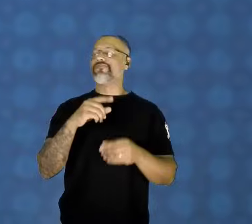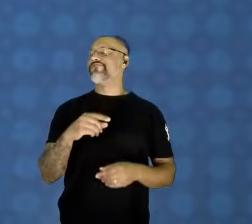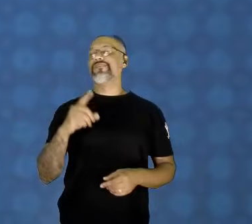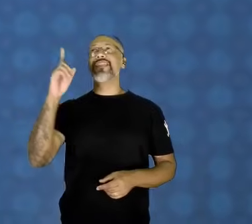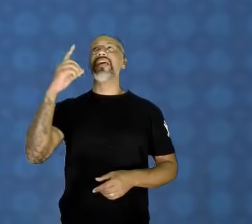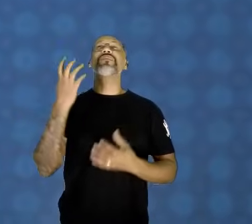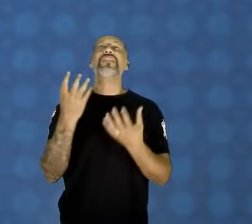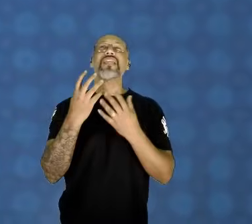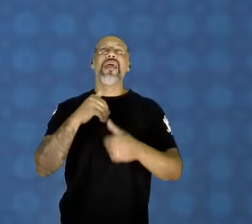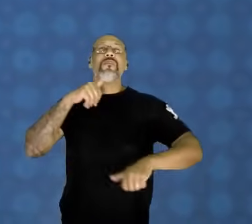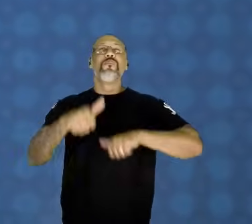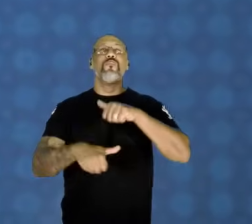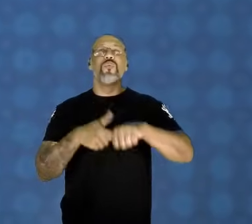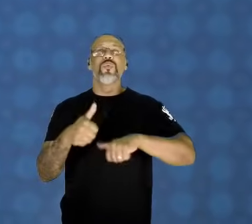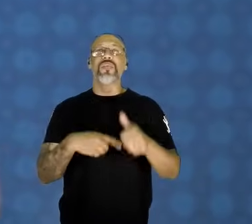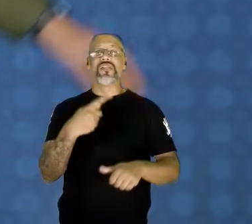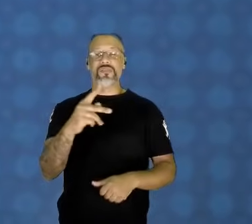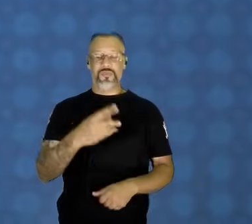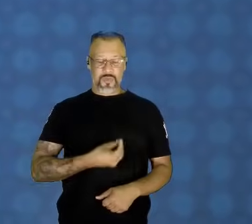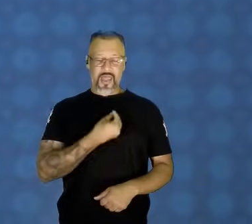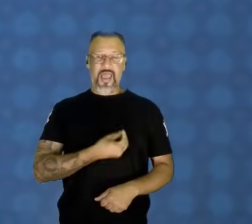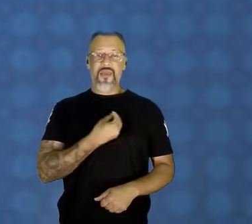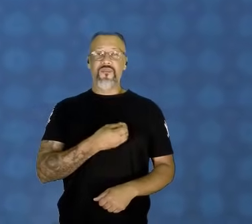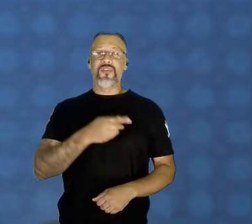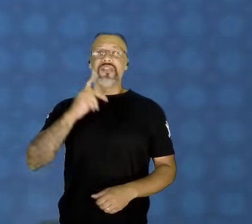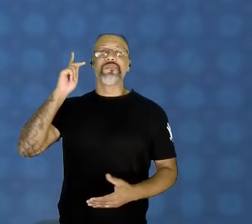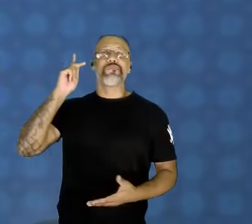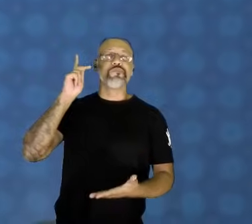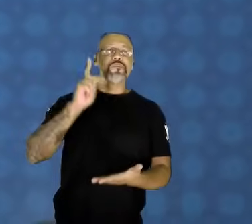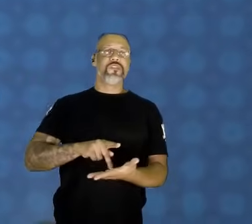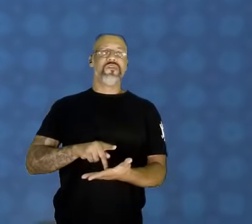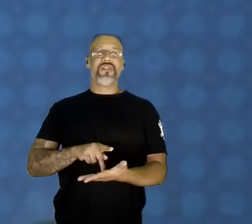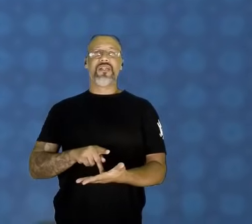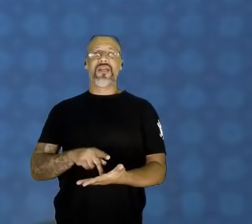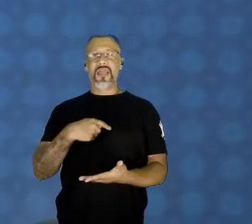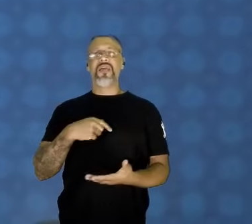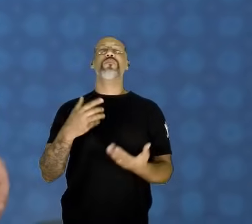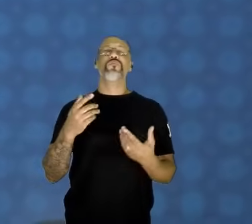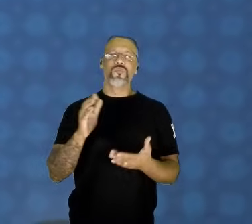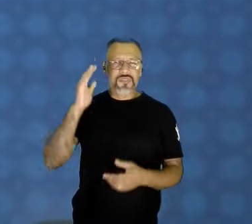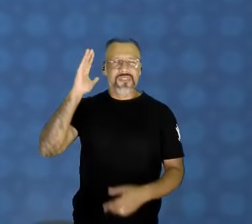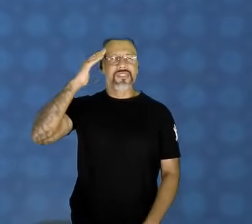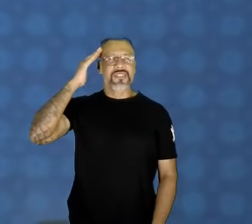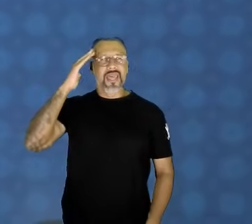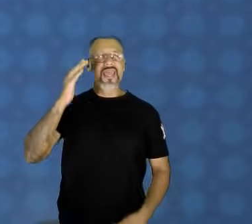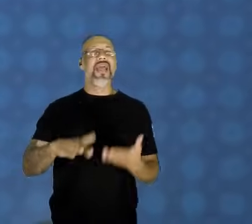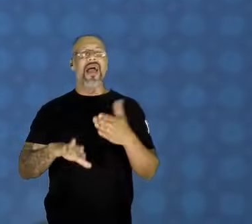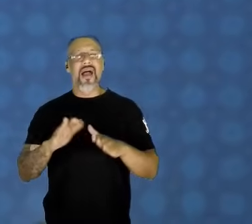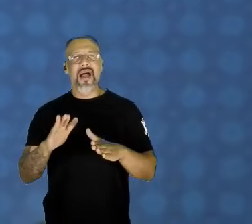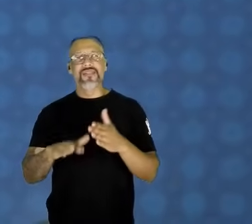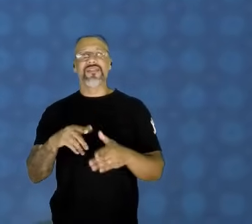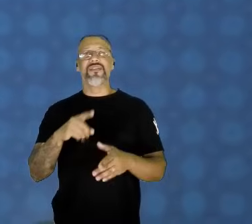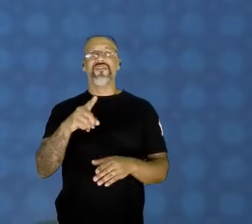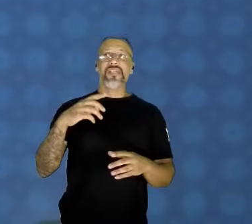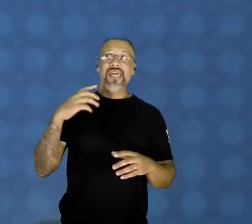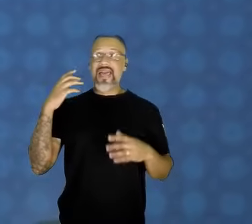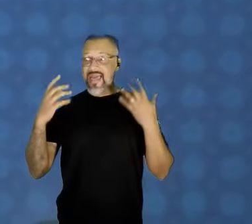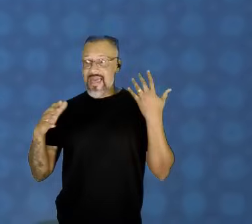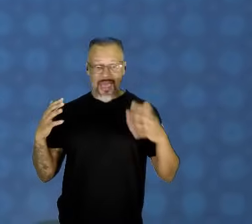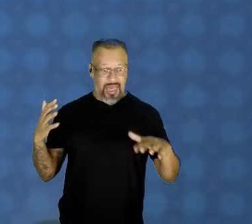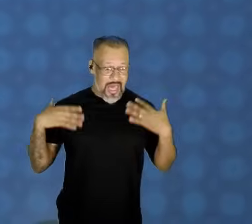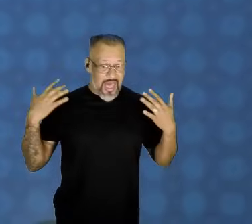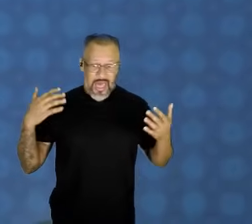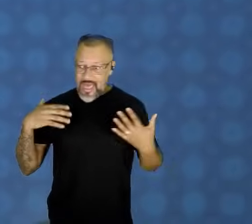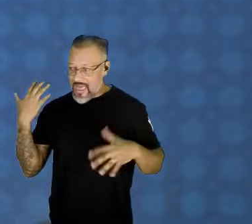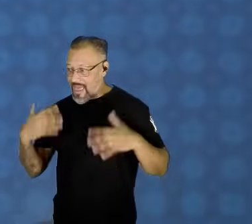Eu sei que alguns aqui estão desesperados, mas muito melhor do que uma refeição é receber um caminhão de alimento que